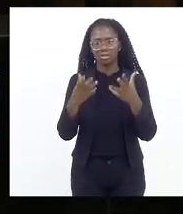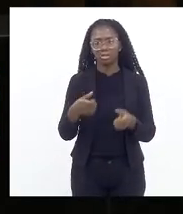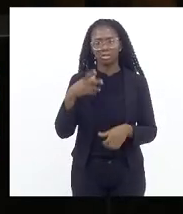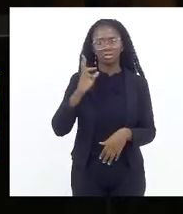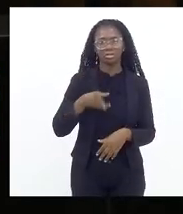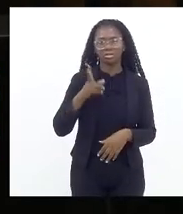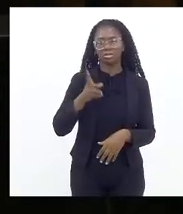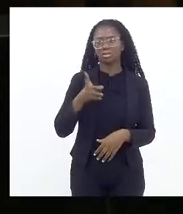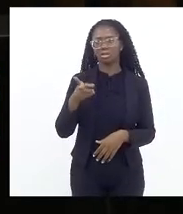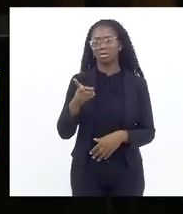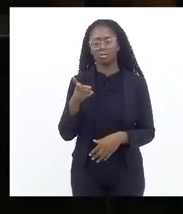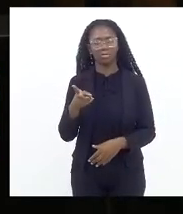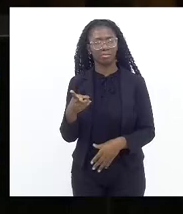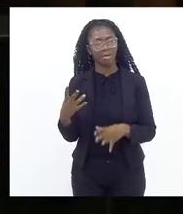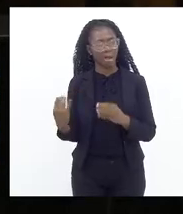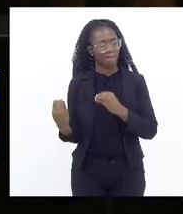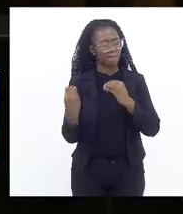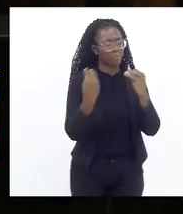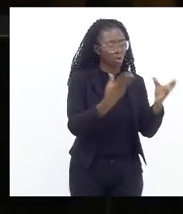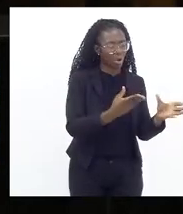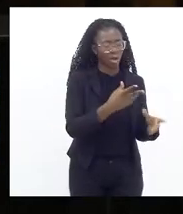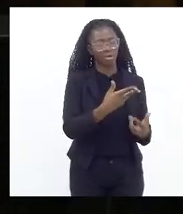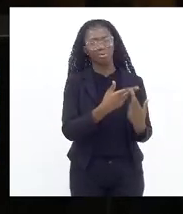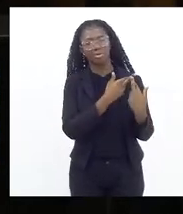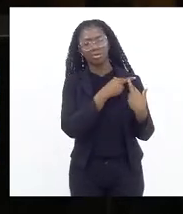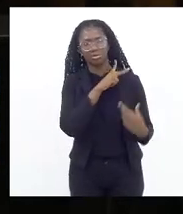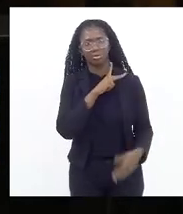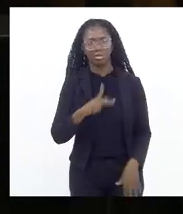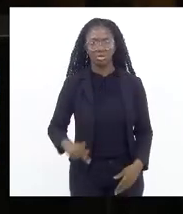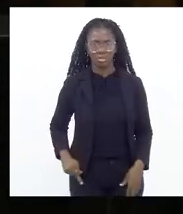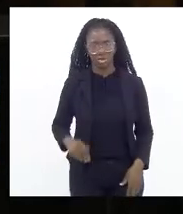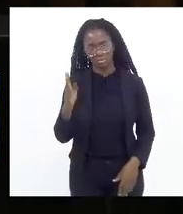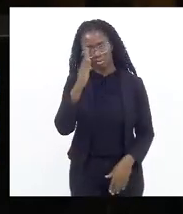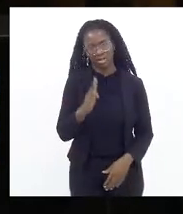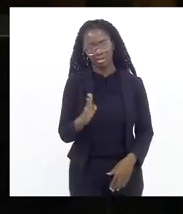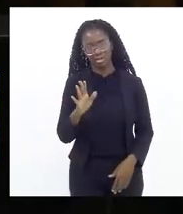tempo que seja imputada a responsabilidade no presidente da República,